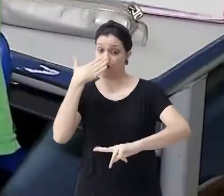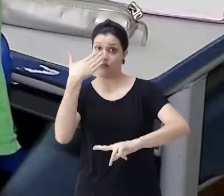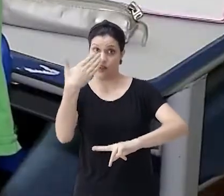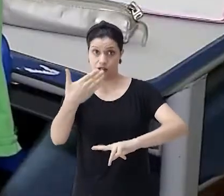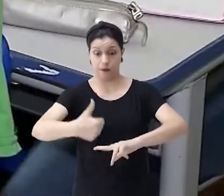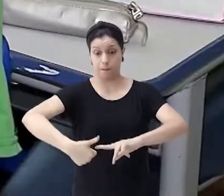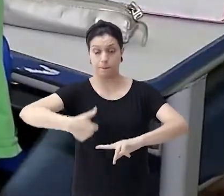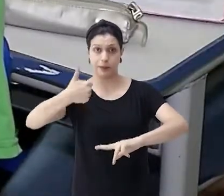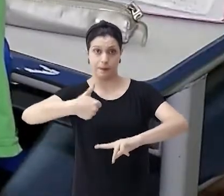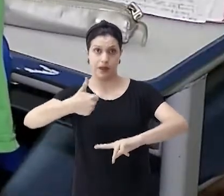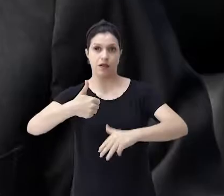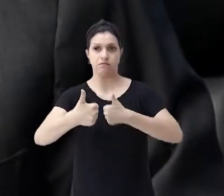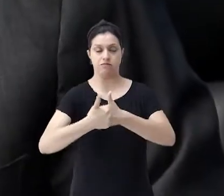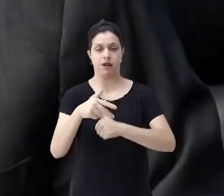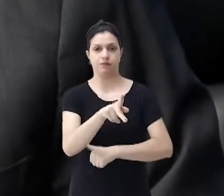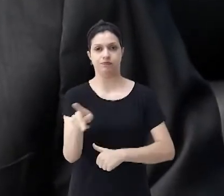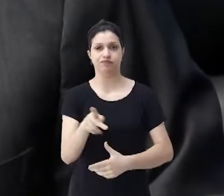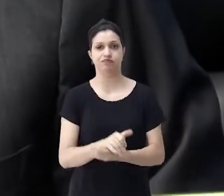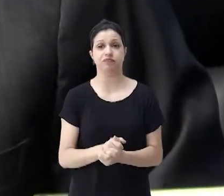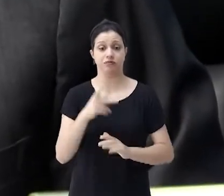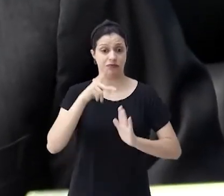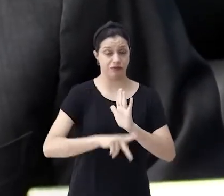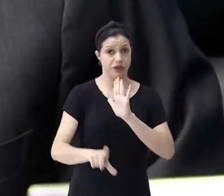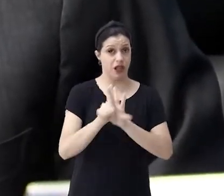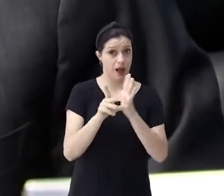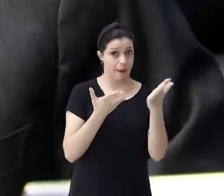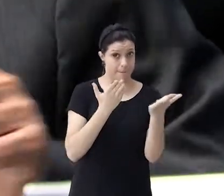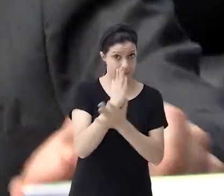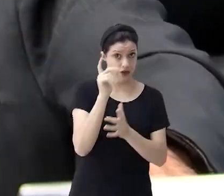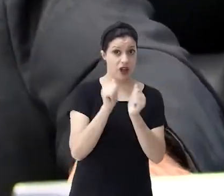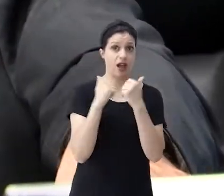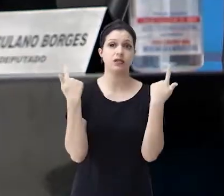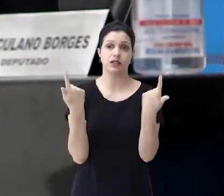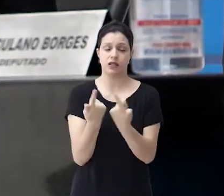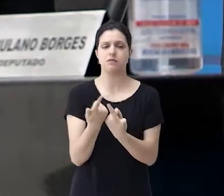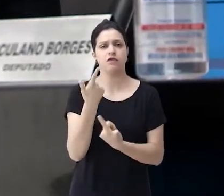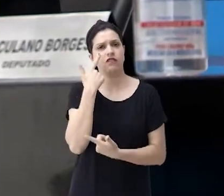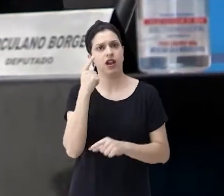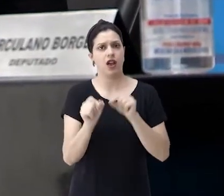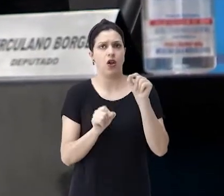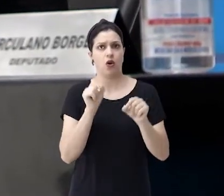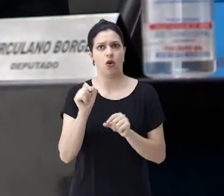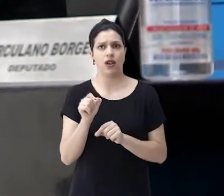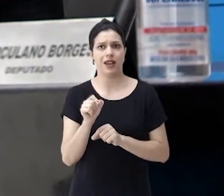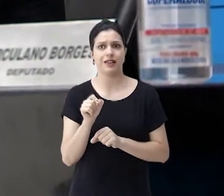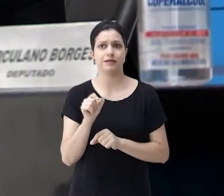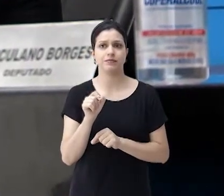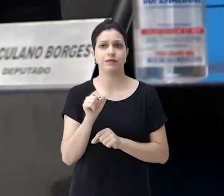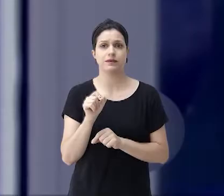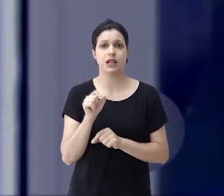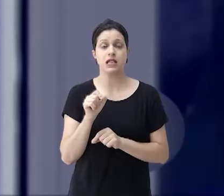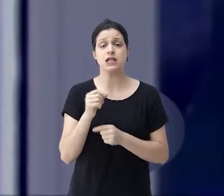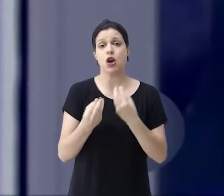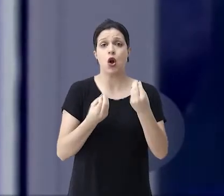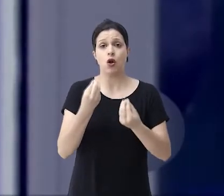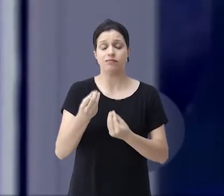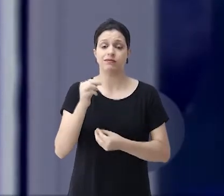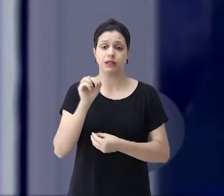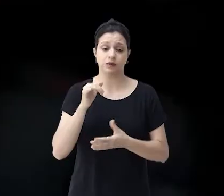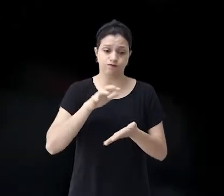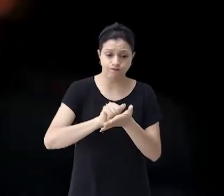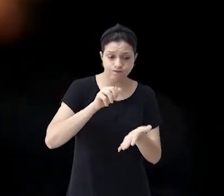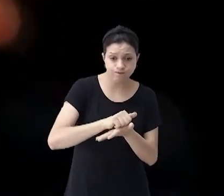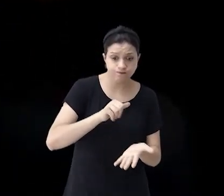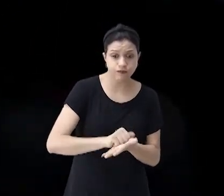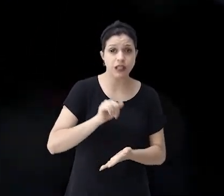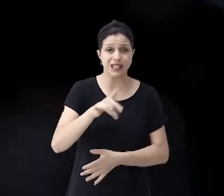assentos na primeira fila. O projeto de lei aprovado pela Assembleia Legislativa prevê a obrigatoriedade de se notificar tentativas de